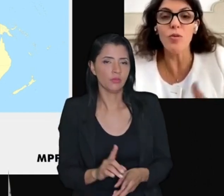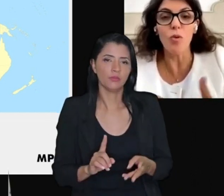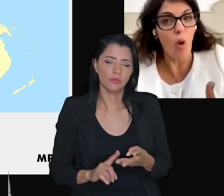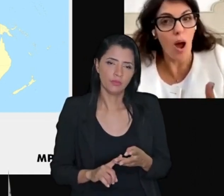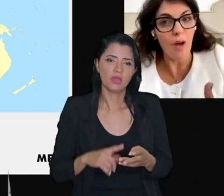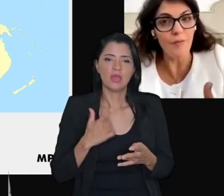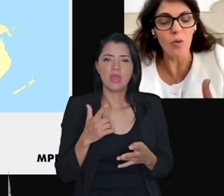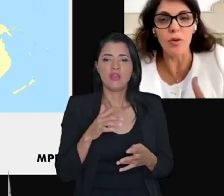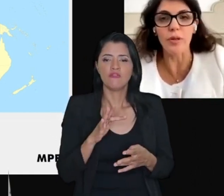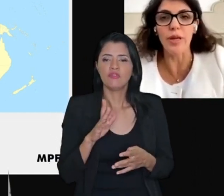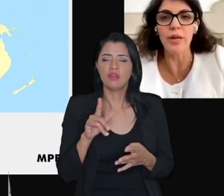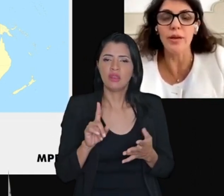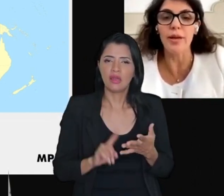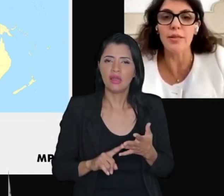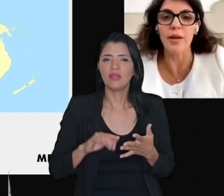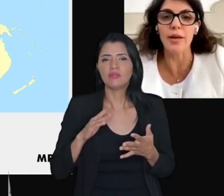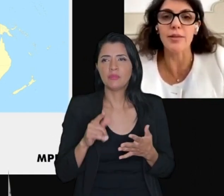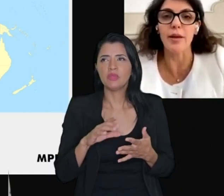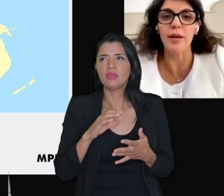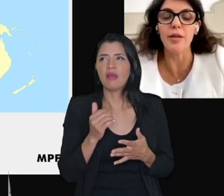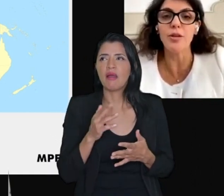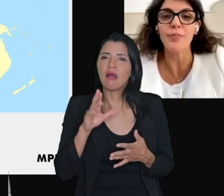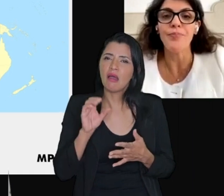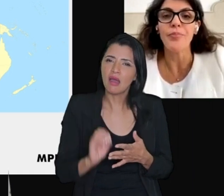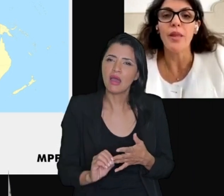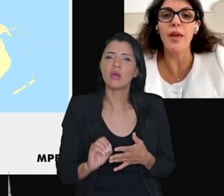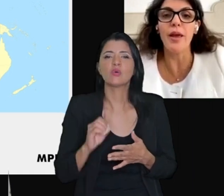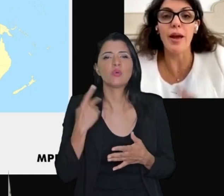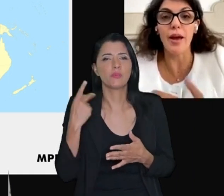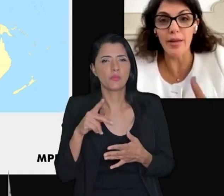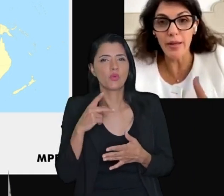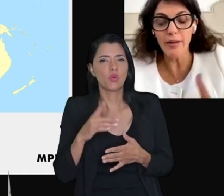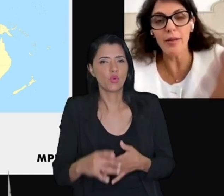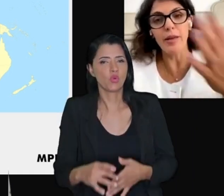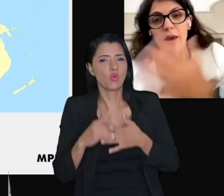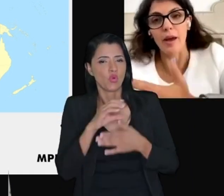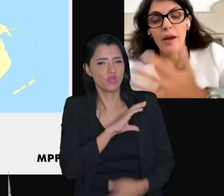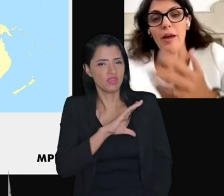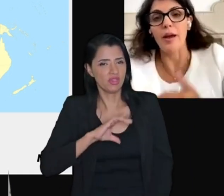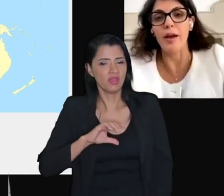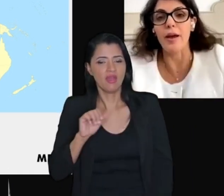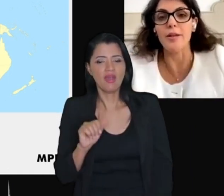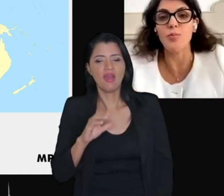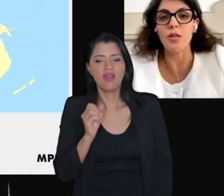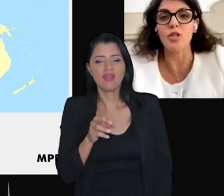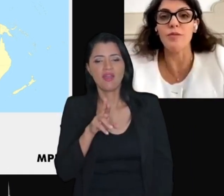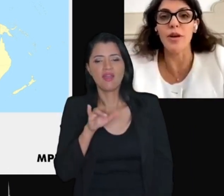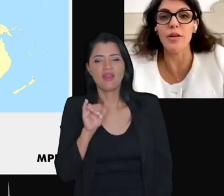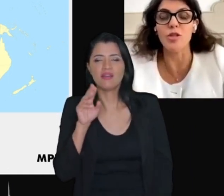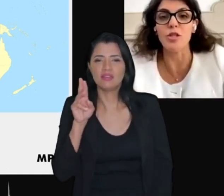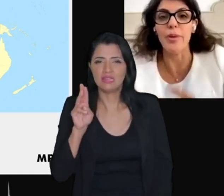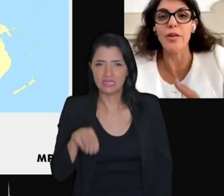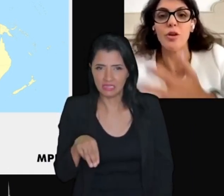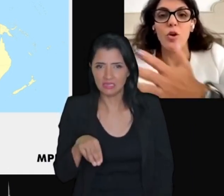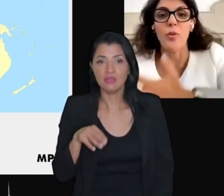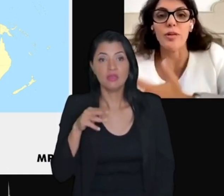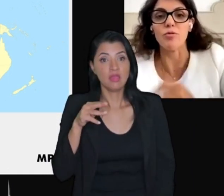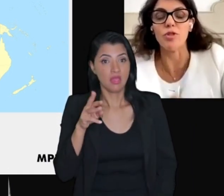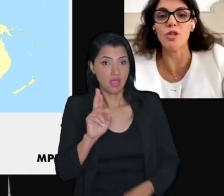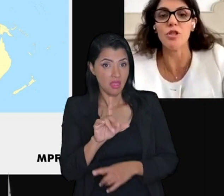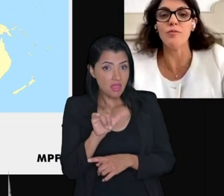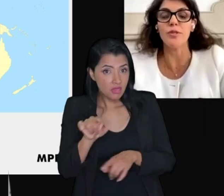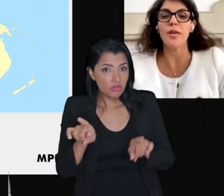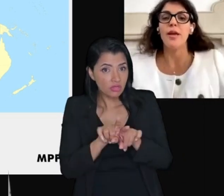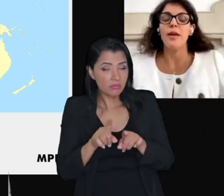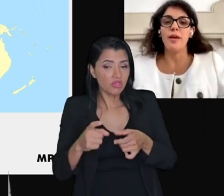e o GAFI, o COAF coordena esta rede, a CARIM, que é a respectiva rede também de